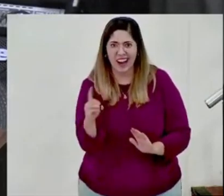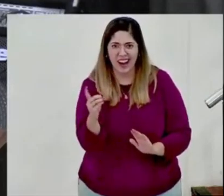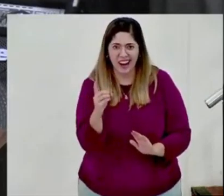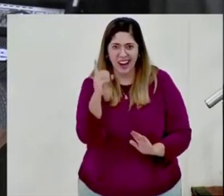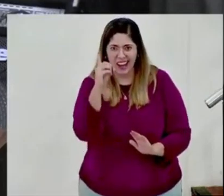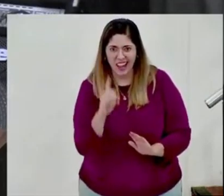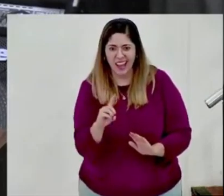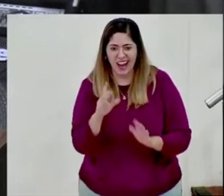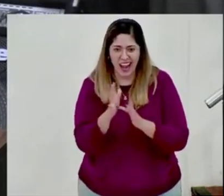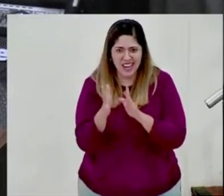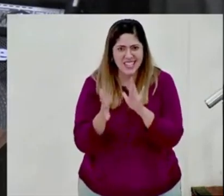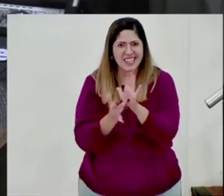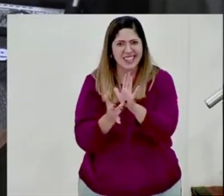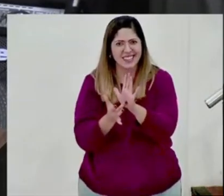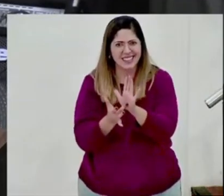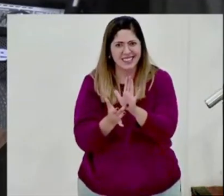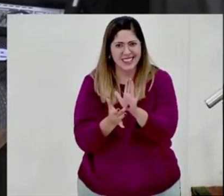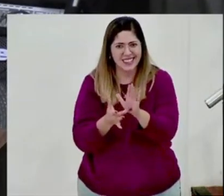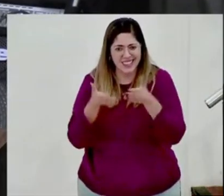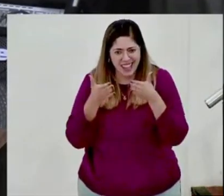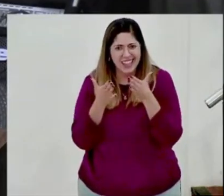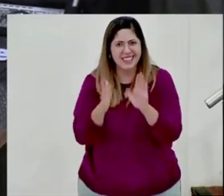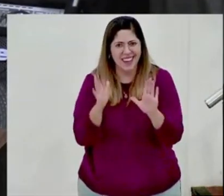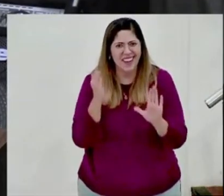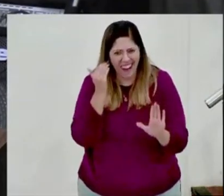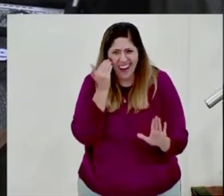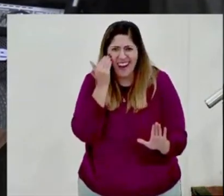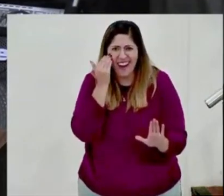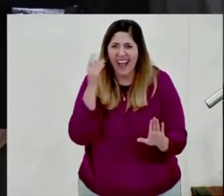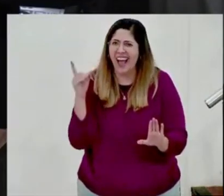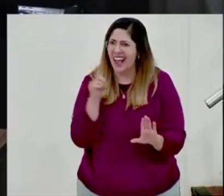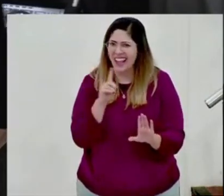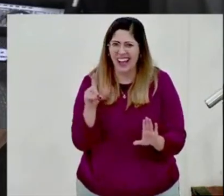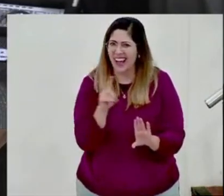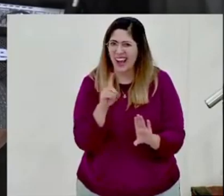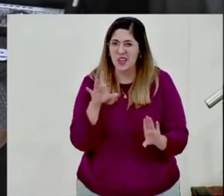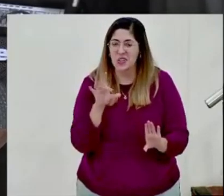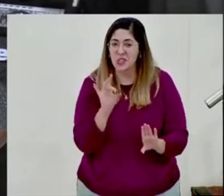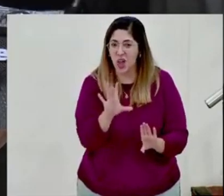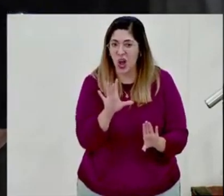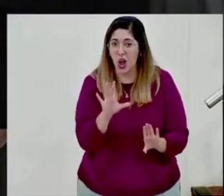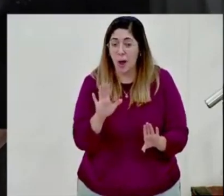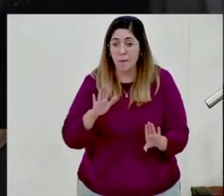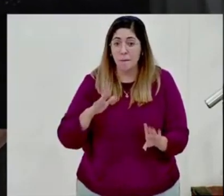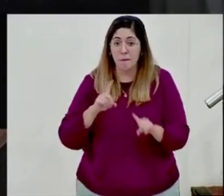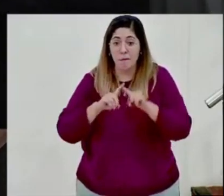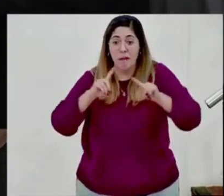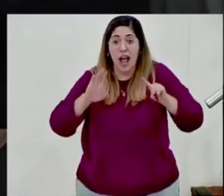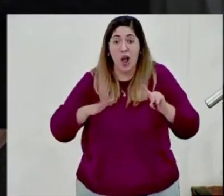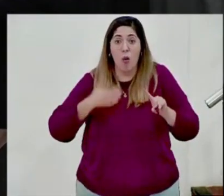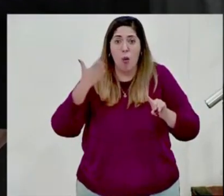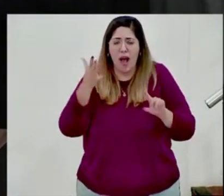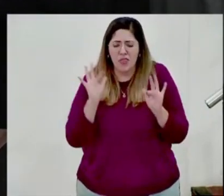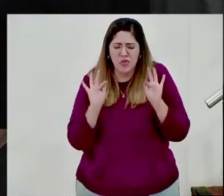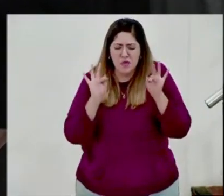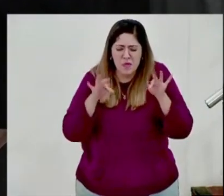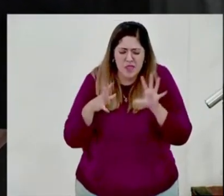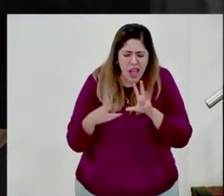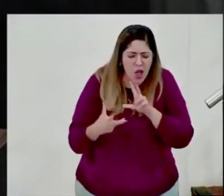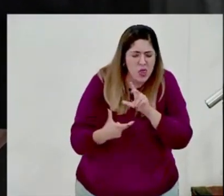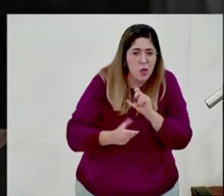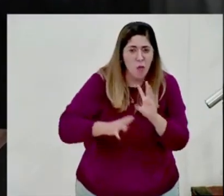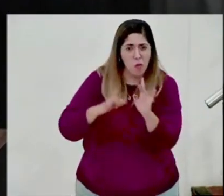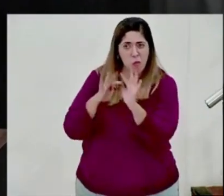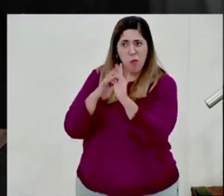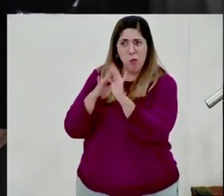na pessoa de Emanuel, o Cristo encarnado. Eu estou falando que Deus estará com você no dia que tocar a última trombeta e o juízo